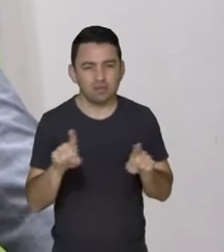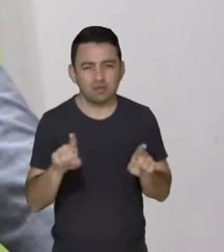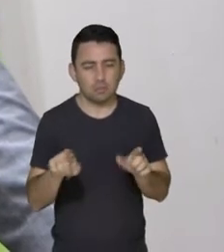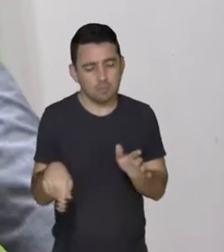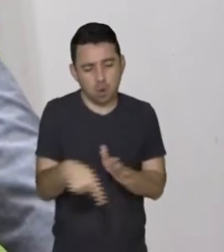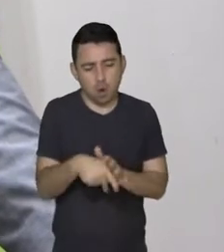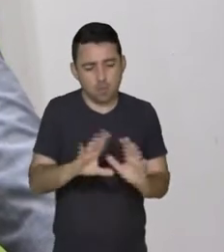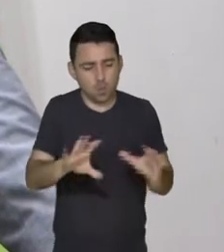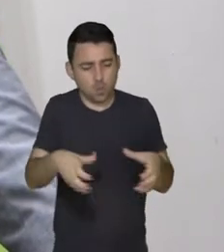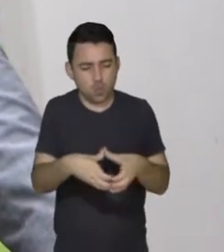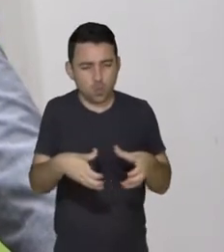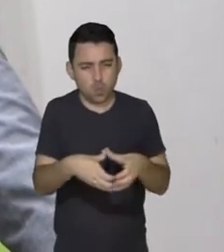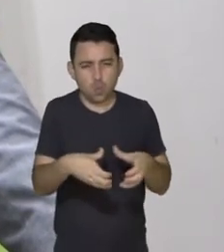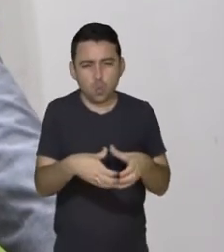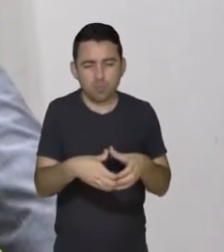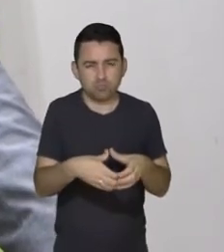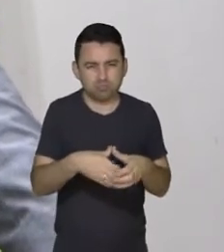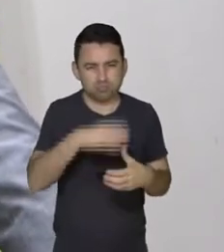quadrilheiros